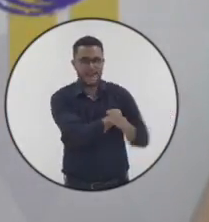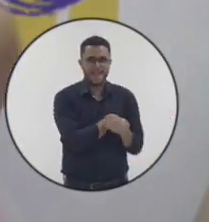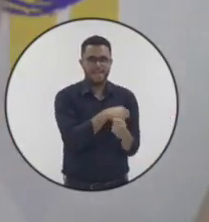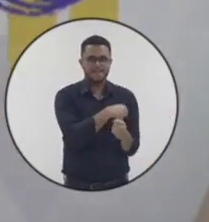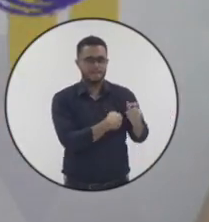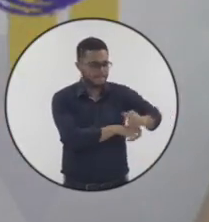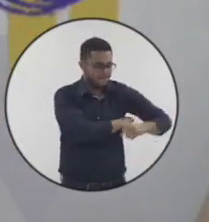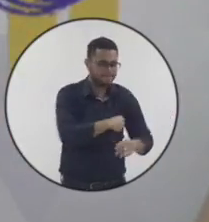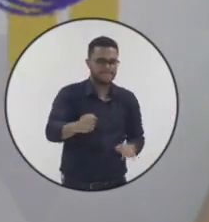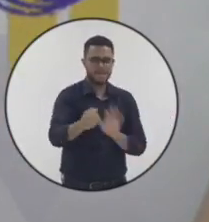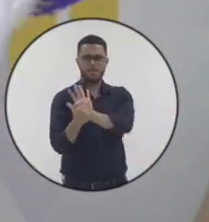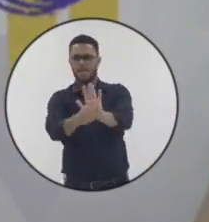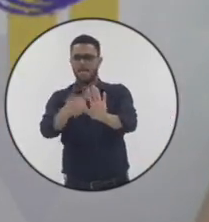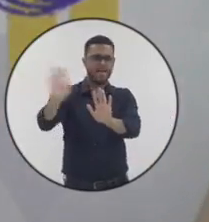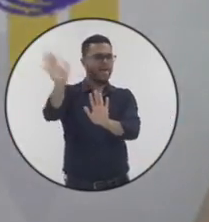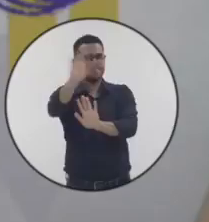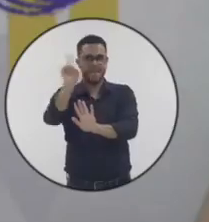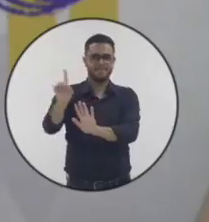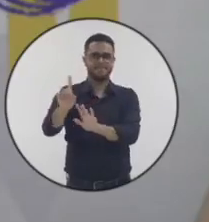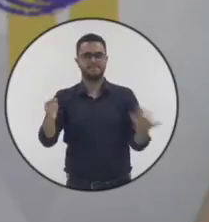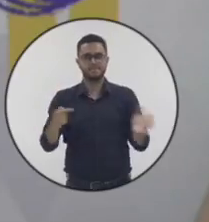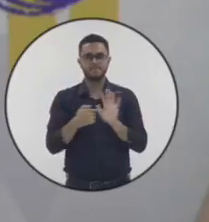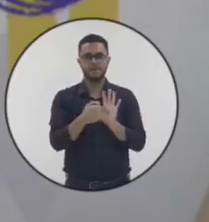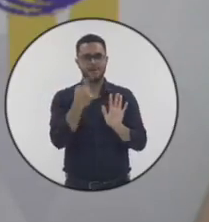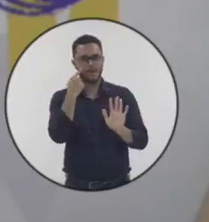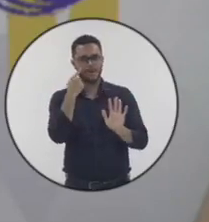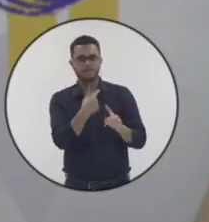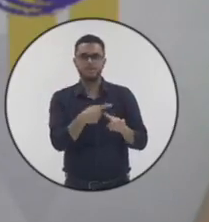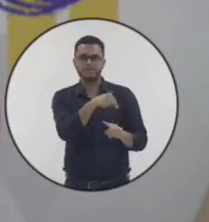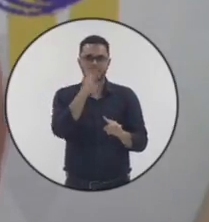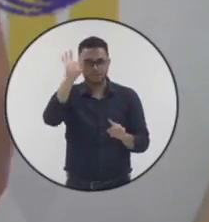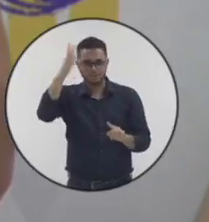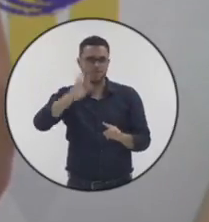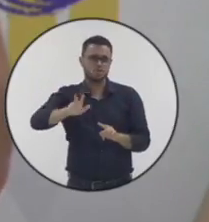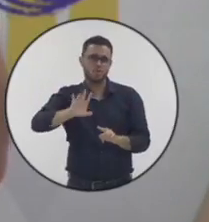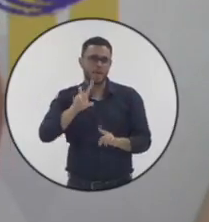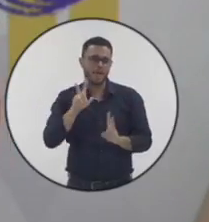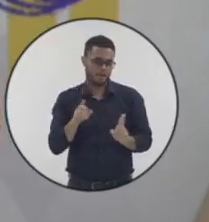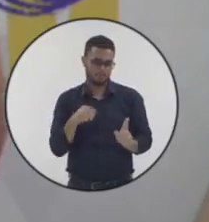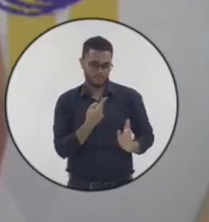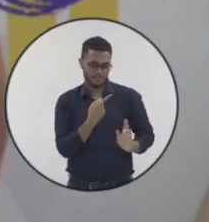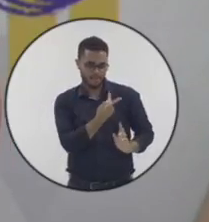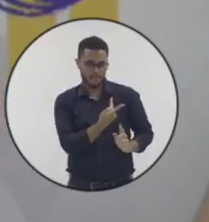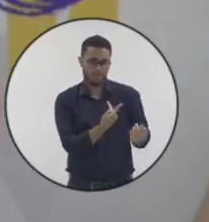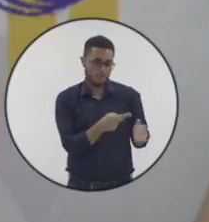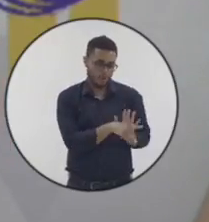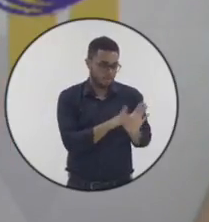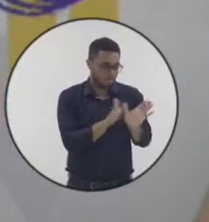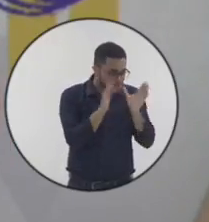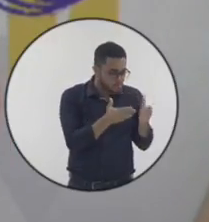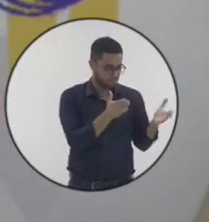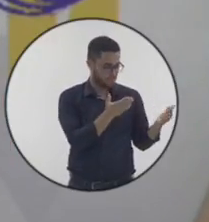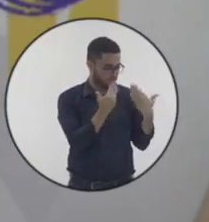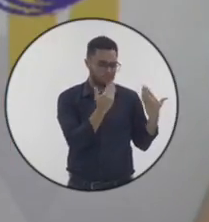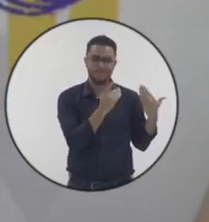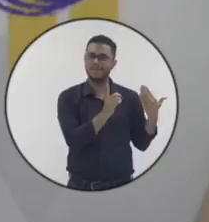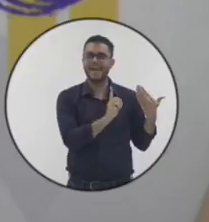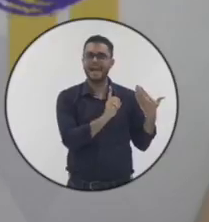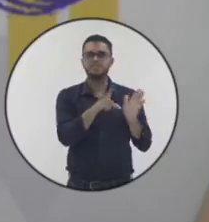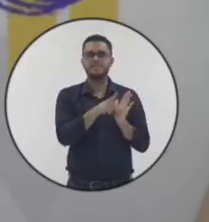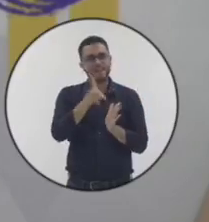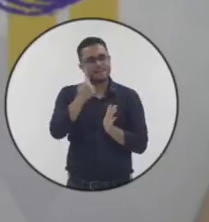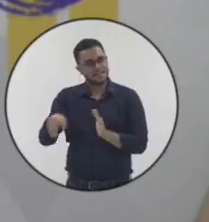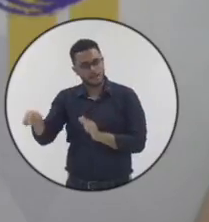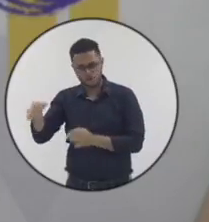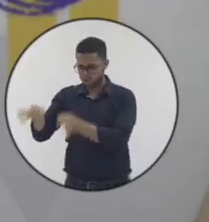braços no braço e diz, não, peraí. Porque essa resolução não é só, como já foi dito, para psicólogos e psicólogas. É para aquele